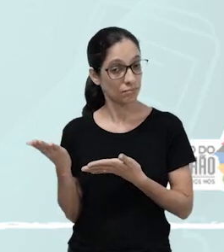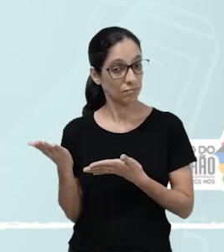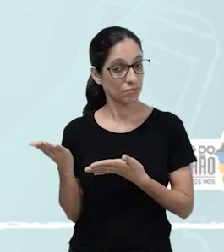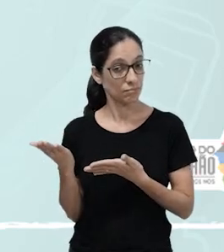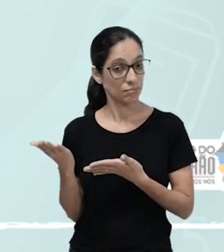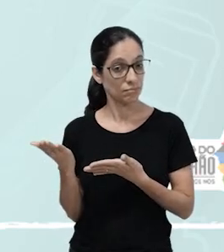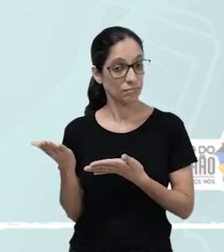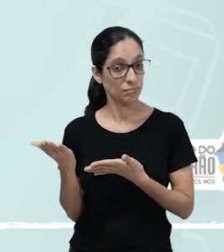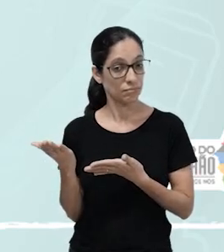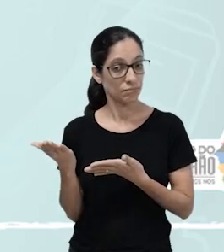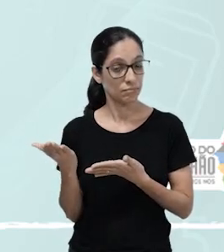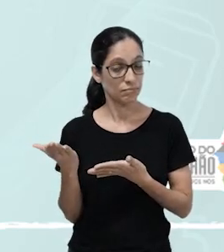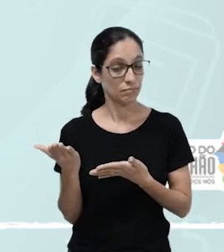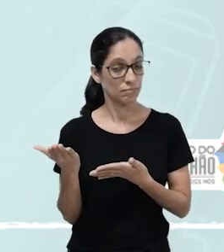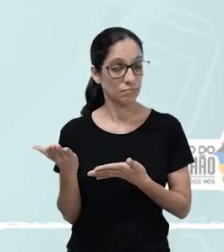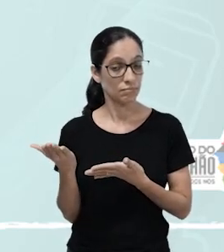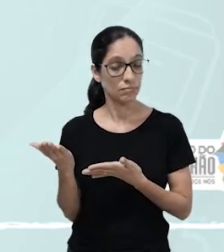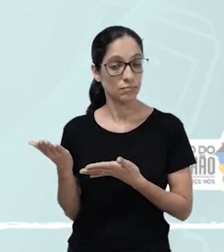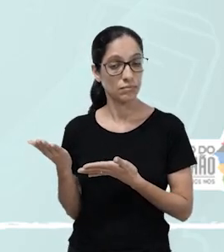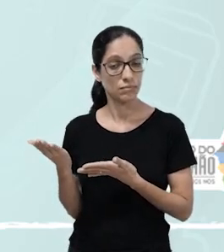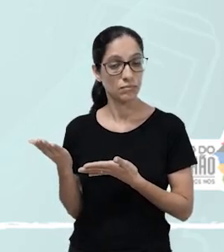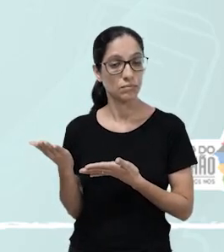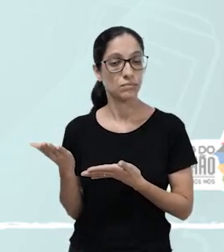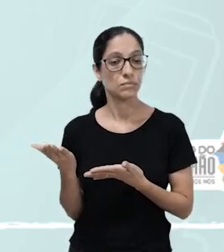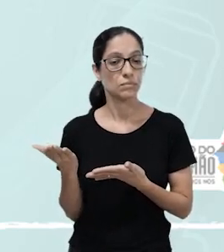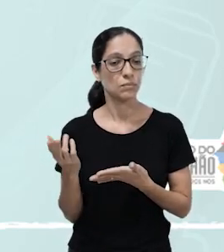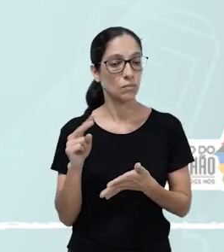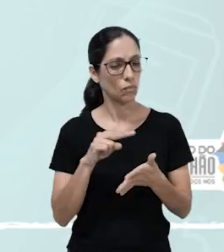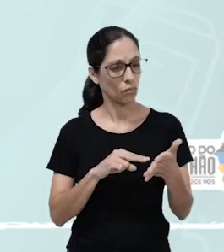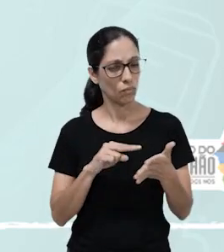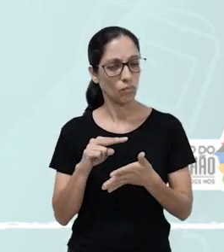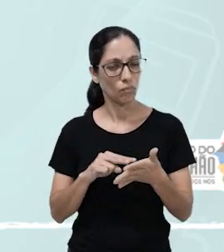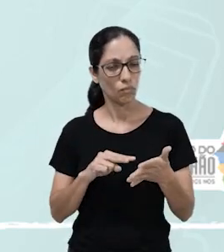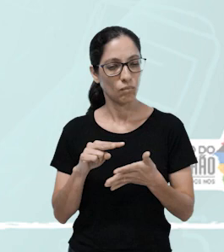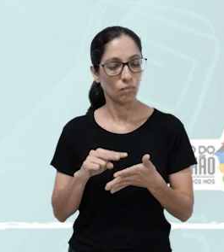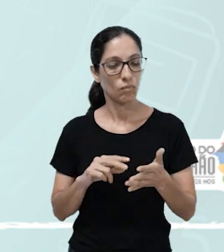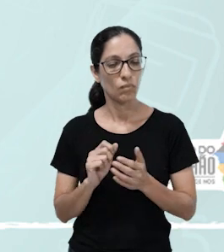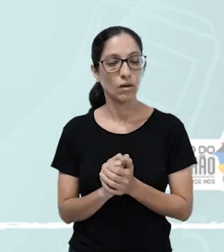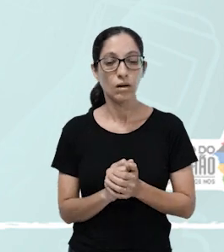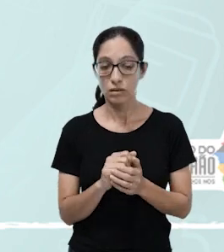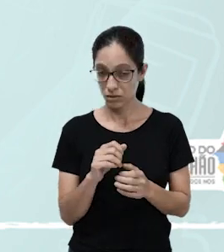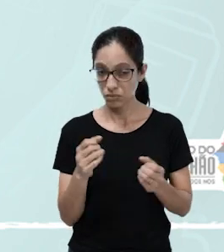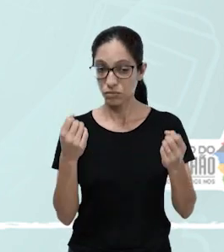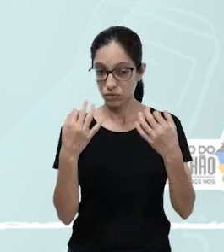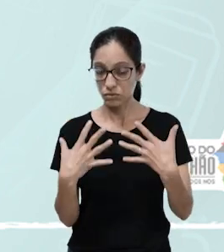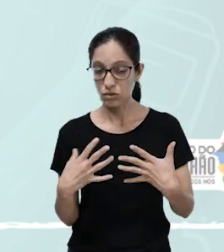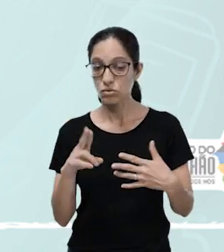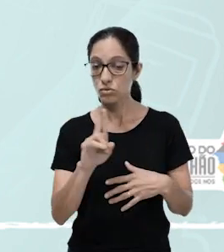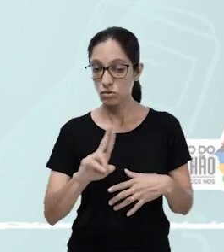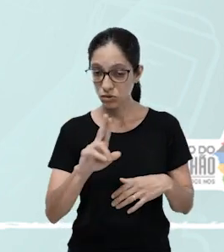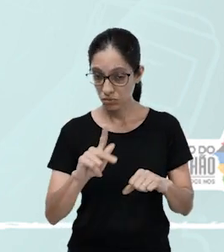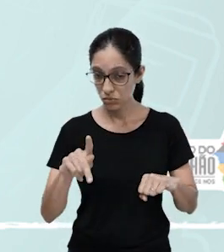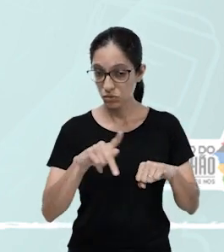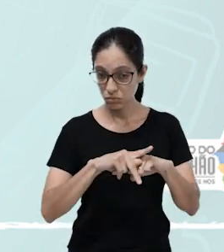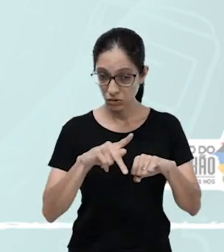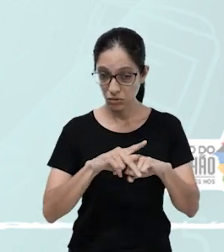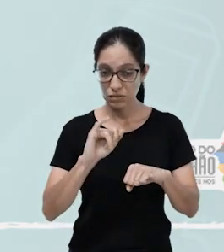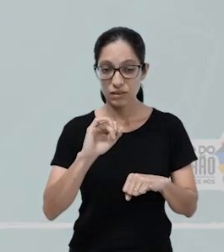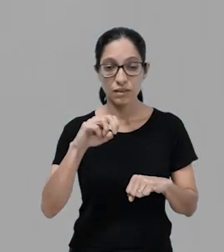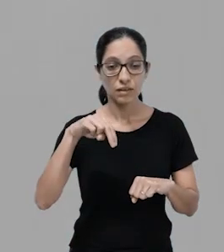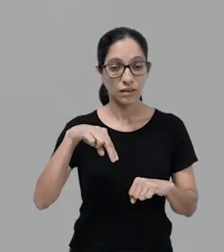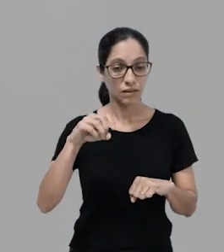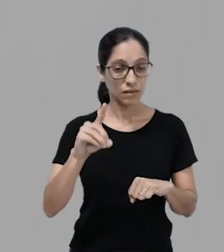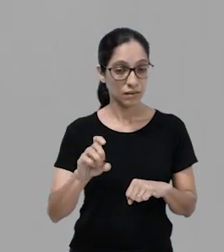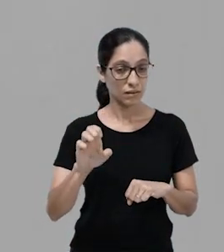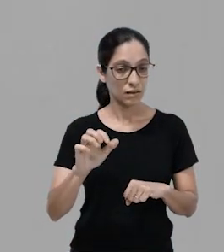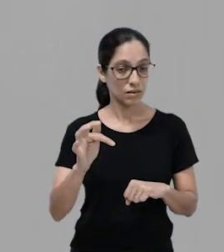to people or things without saying exactly who or what they are. Então, nós usamos os pronomes indefinidos quando